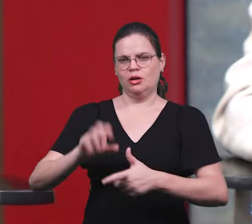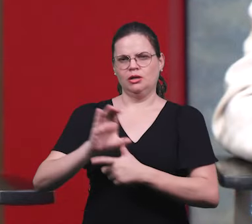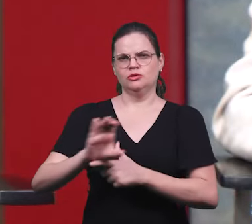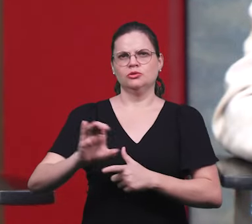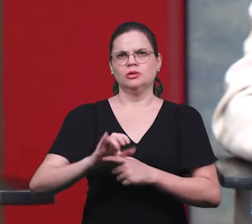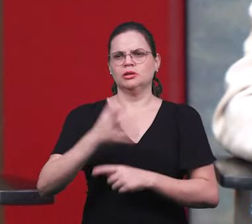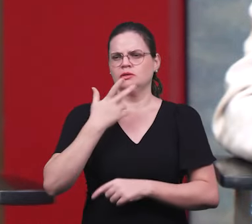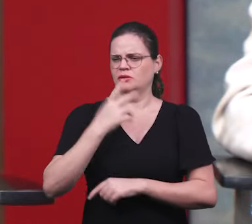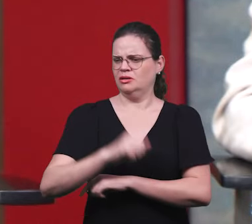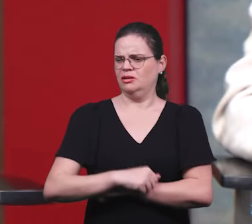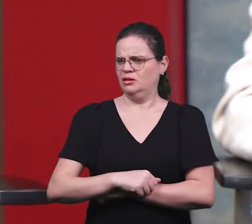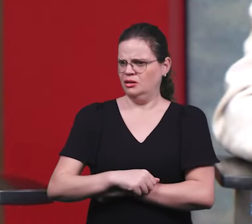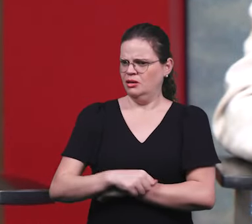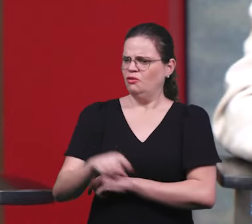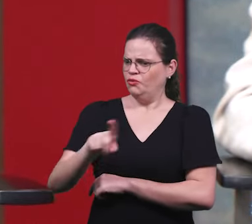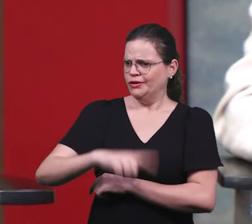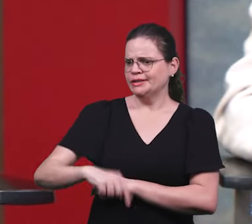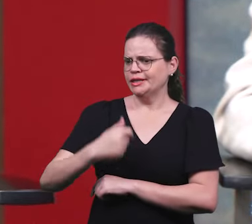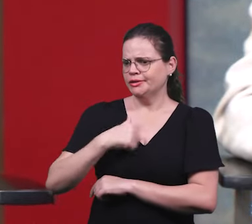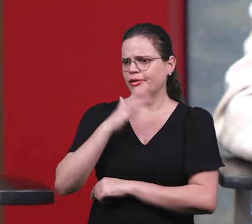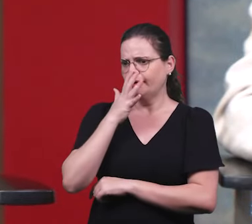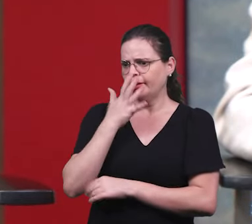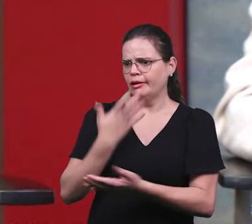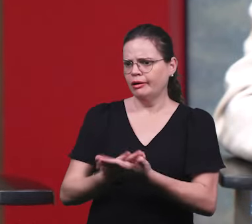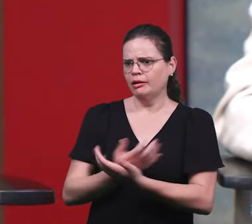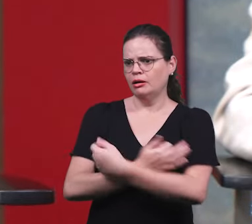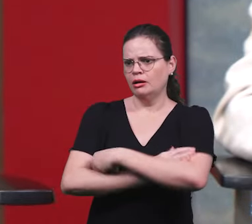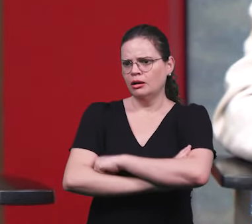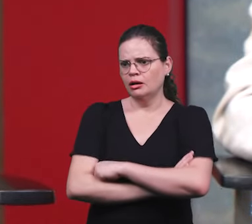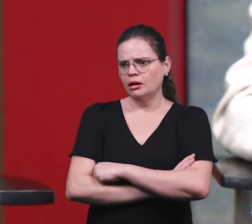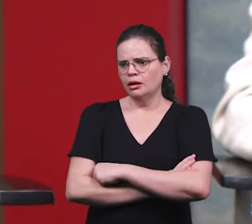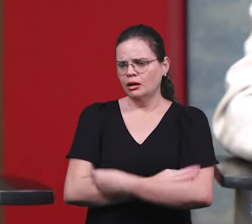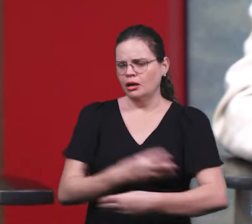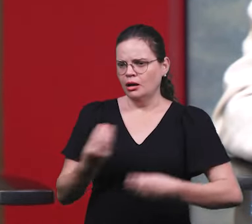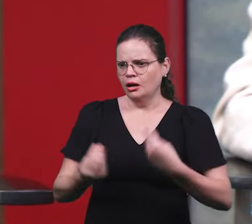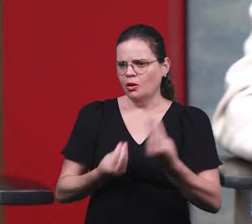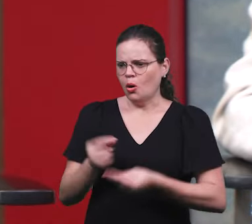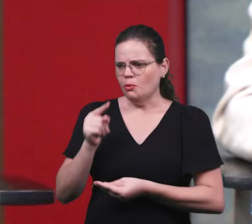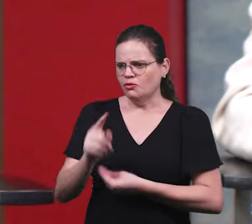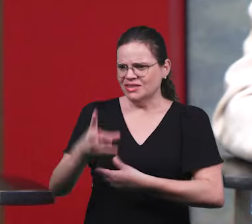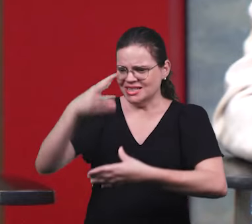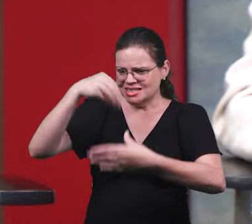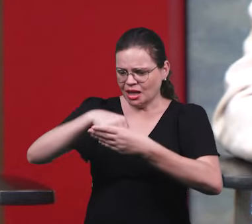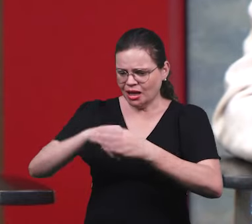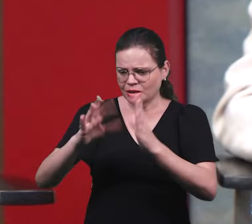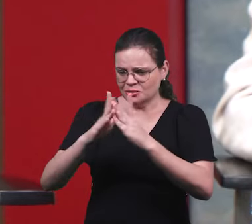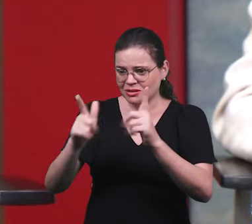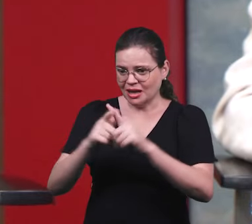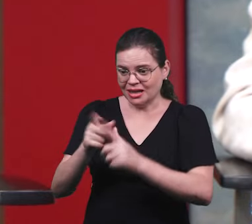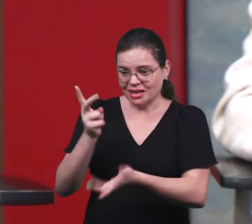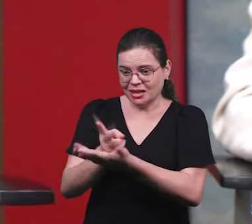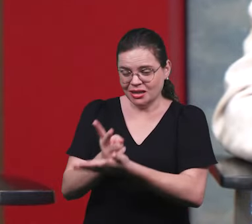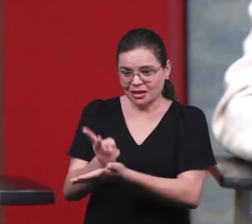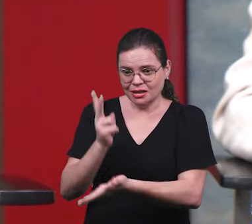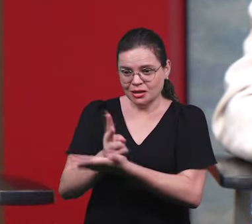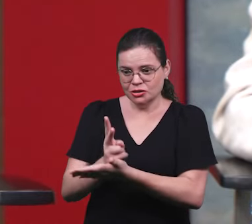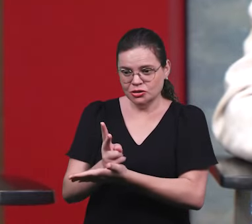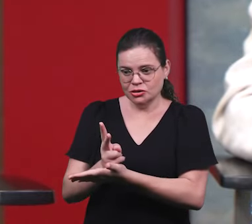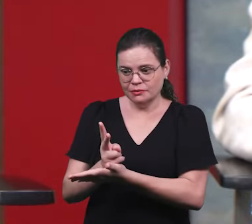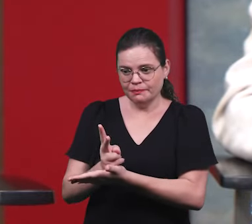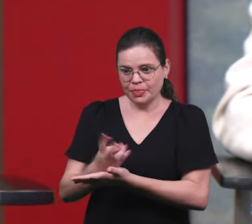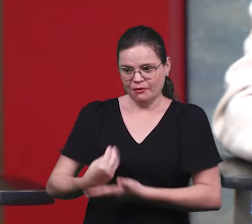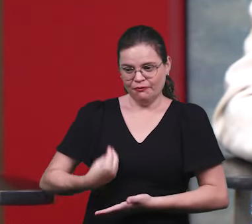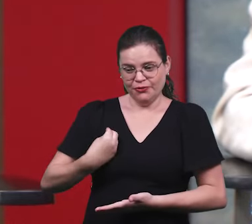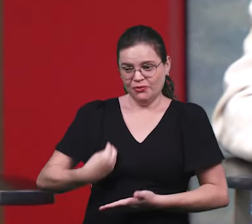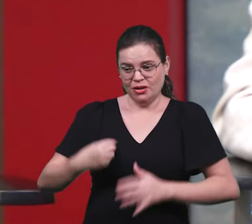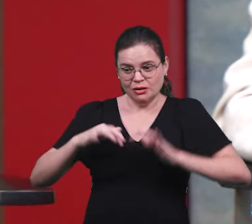olha, eu me admiro de vocês. Como é que vocês têm uma pessoa dentro da igreja vivendo